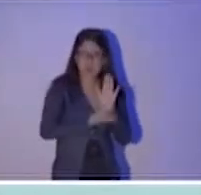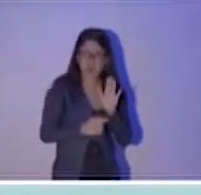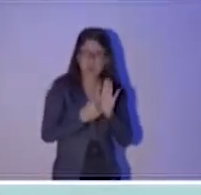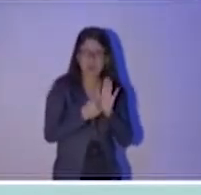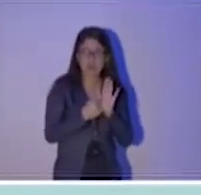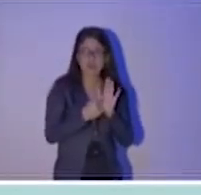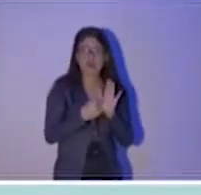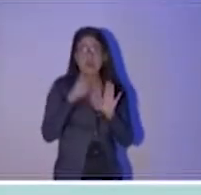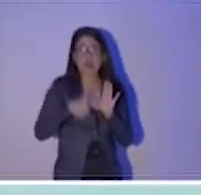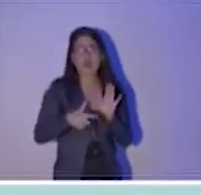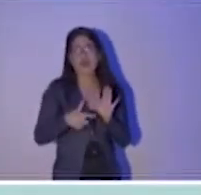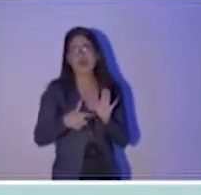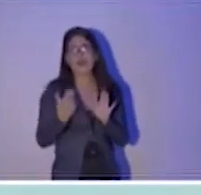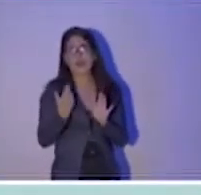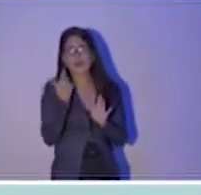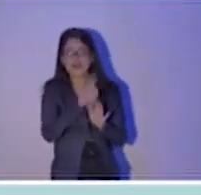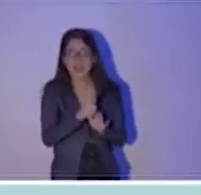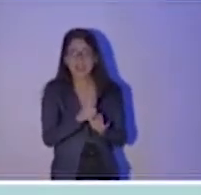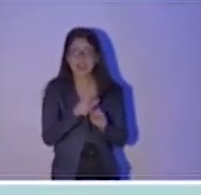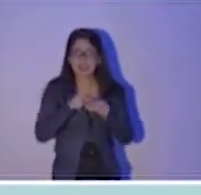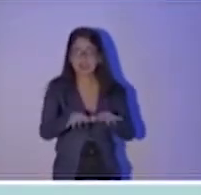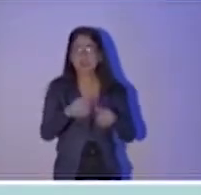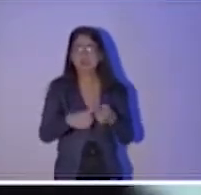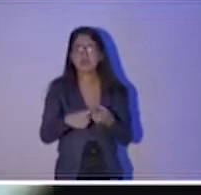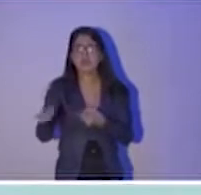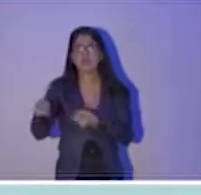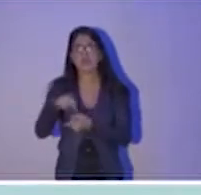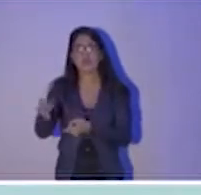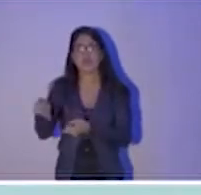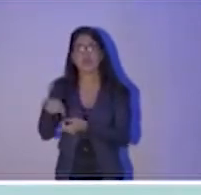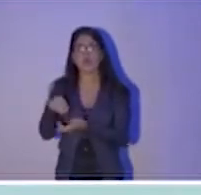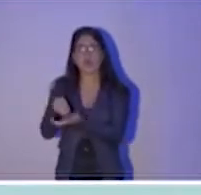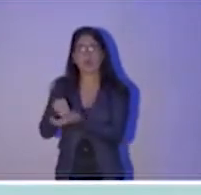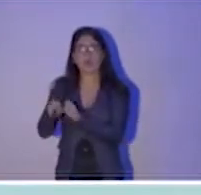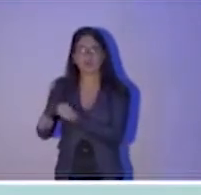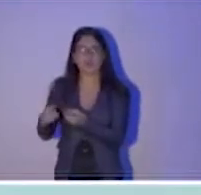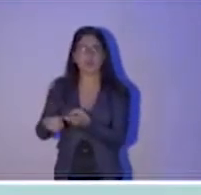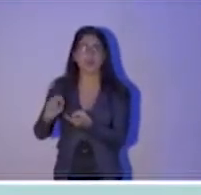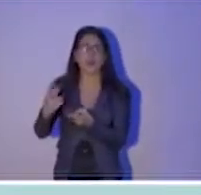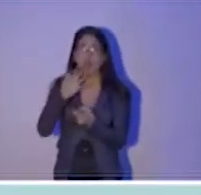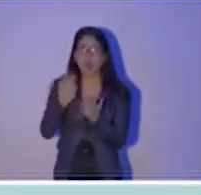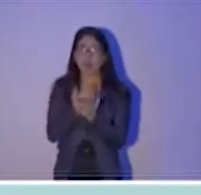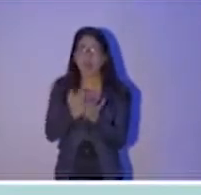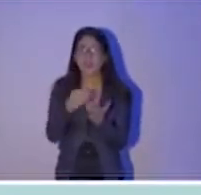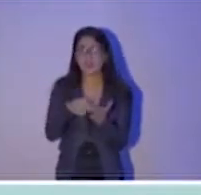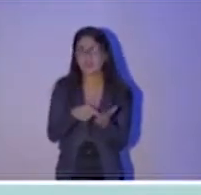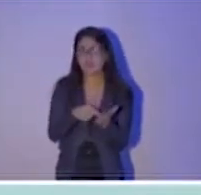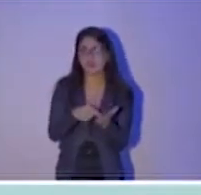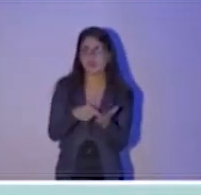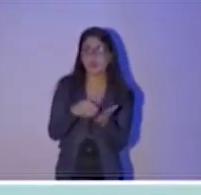formação do professor ou a questão do livro didático. As pessoas dizem assim, ah, o livro didático é o